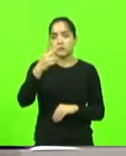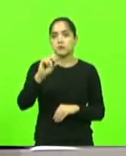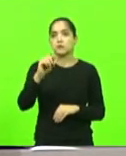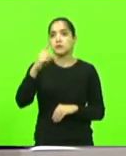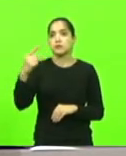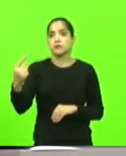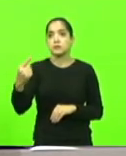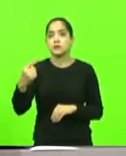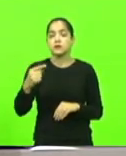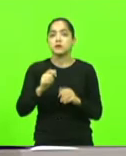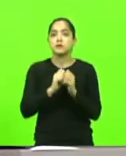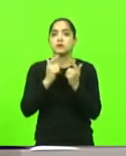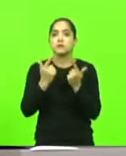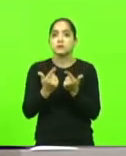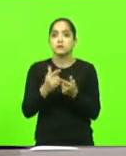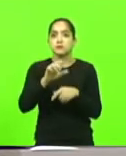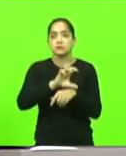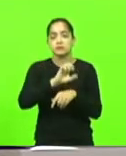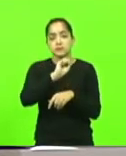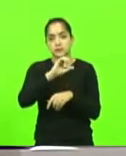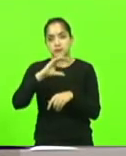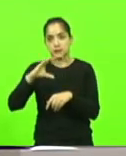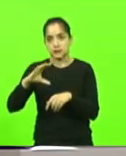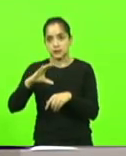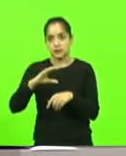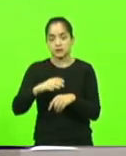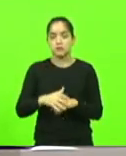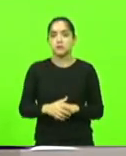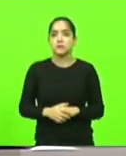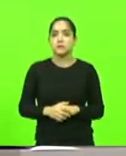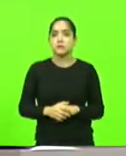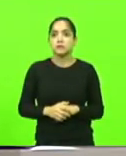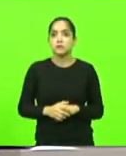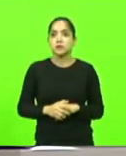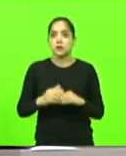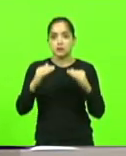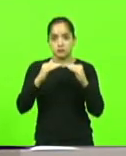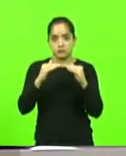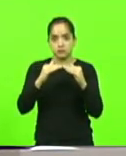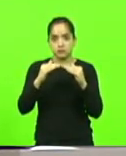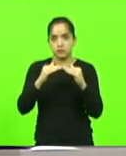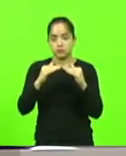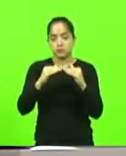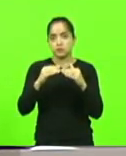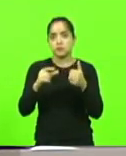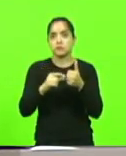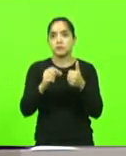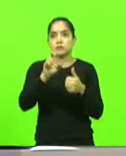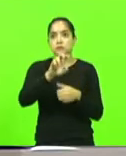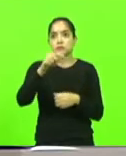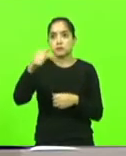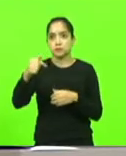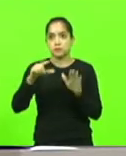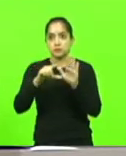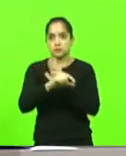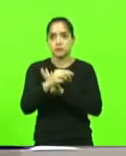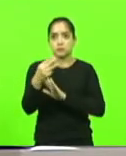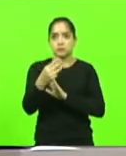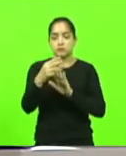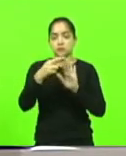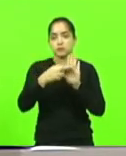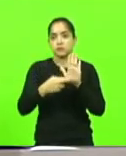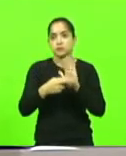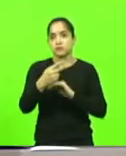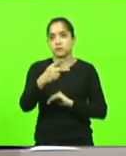15-DL-2021, Assembleia Legislativa do Estado de Santa Catarina, em conformidade com o disposto no artigo 57, inciso 3 do Regimento